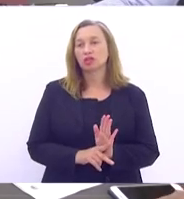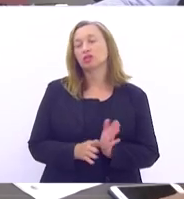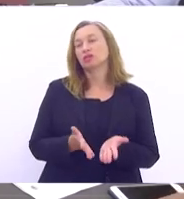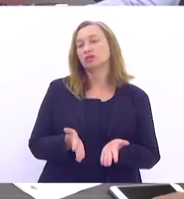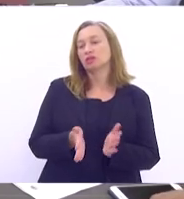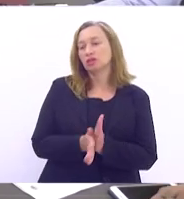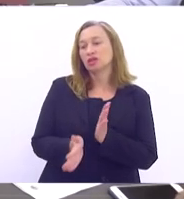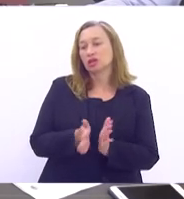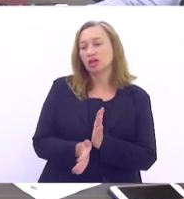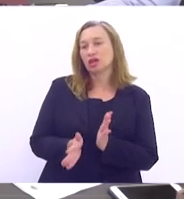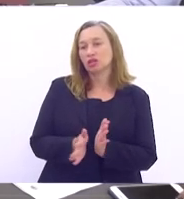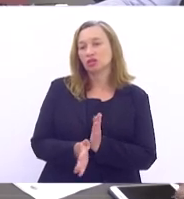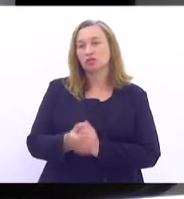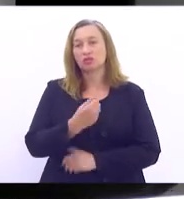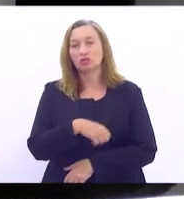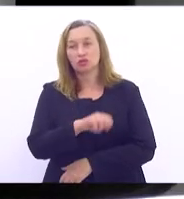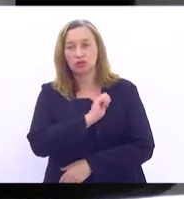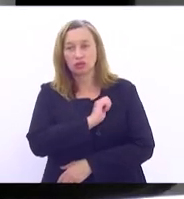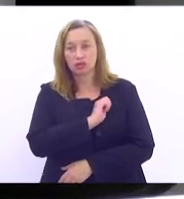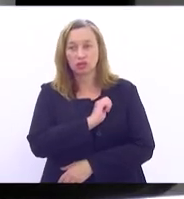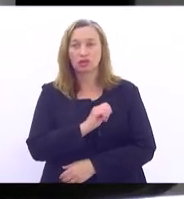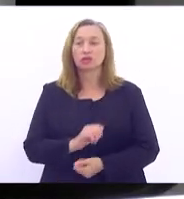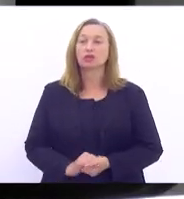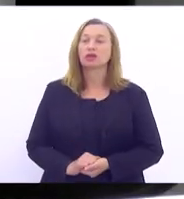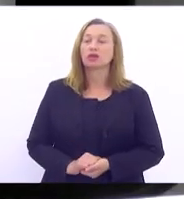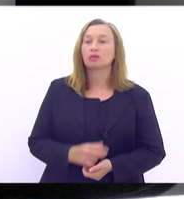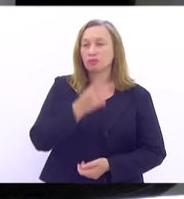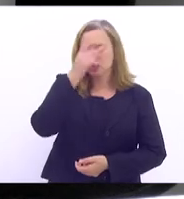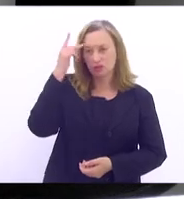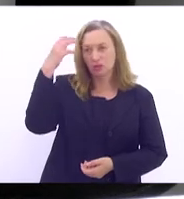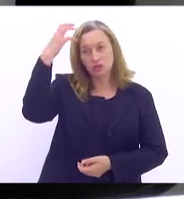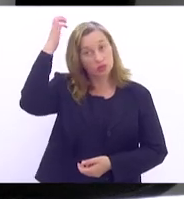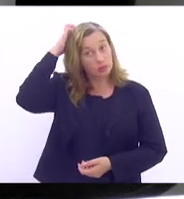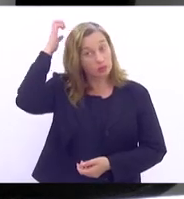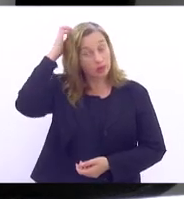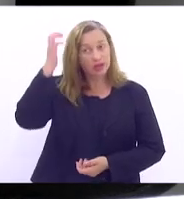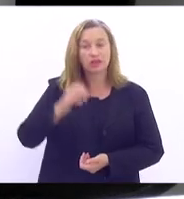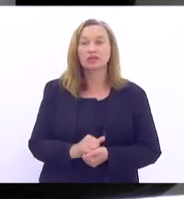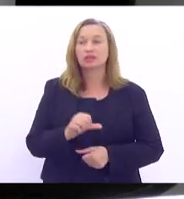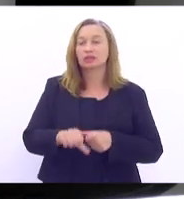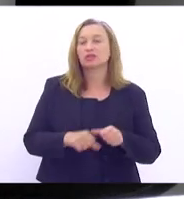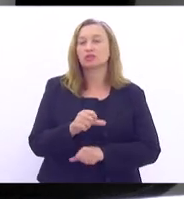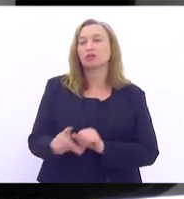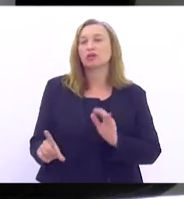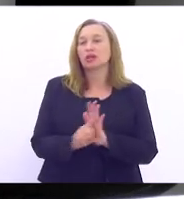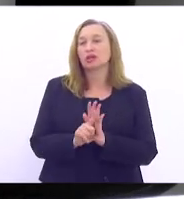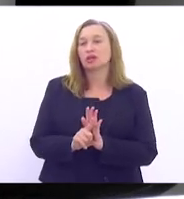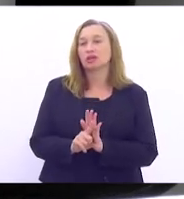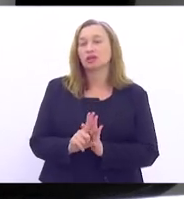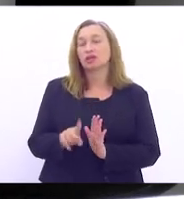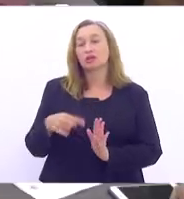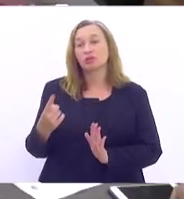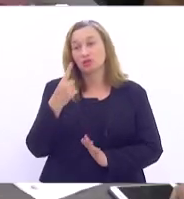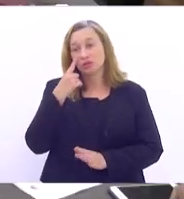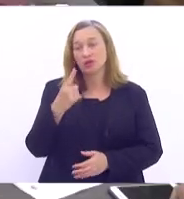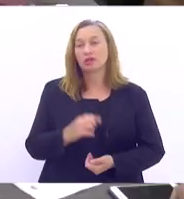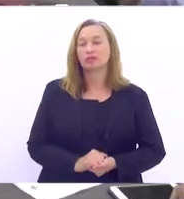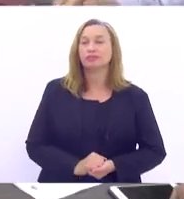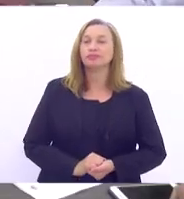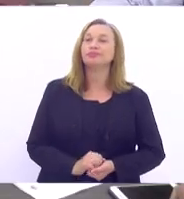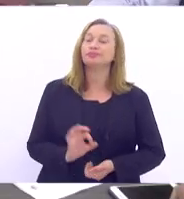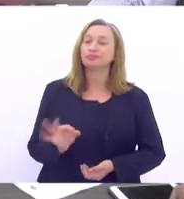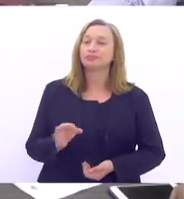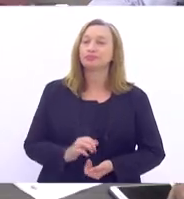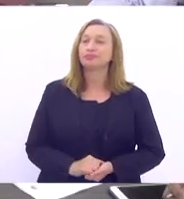a determinadas pessoas que tenham sido condenadas. Esperar um virar lei e... Cada um diz um crime. Tá